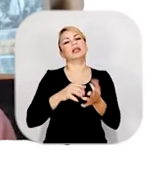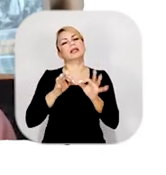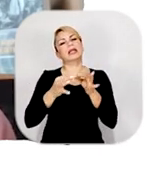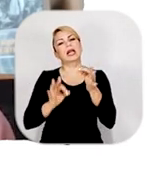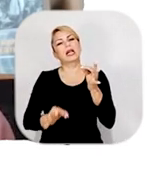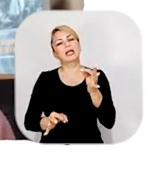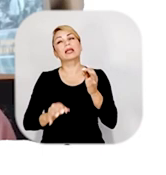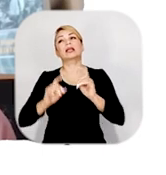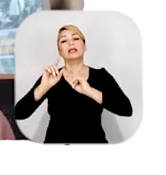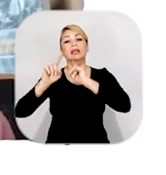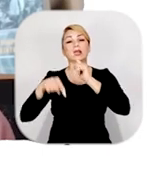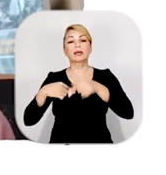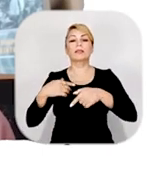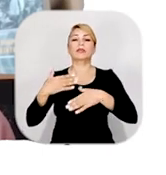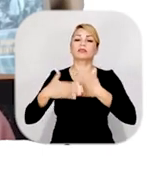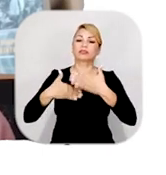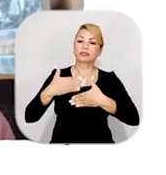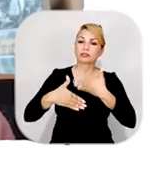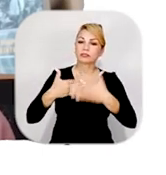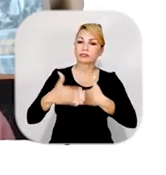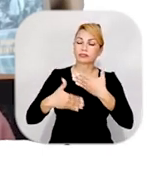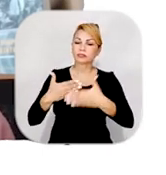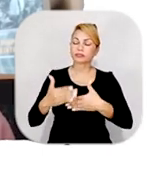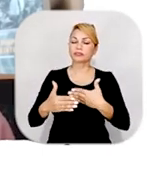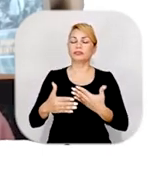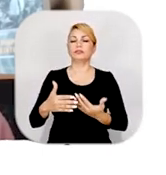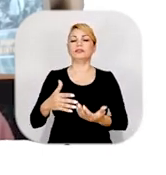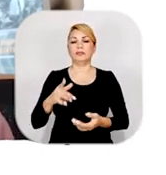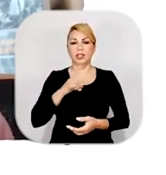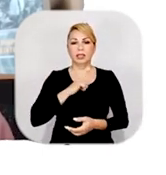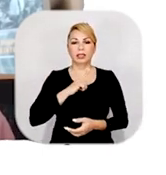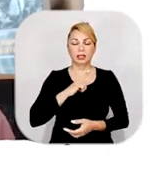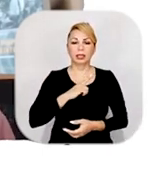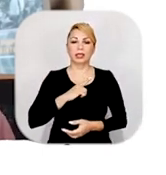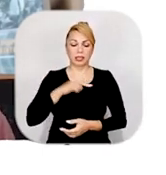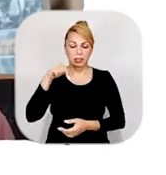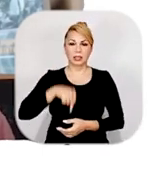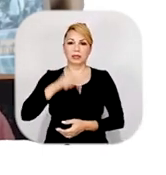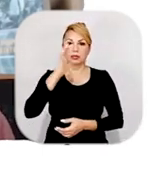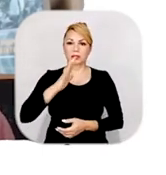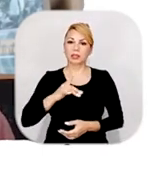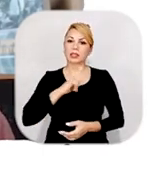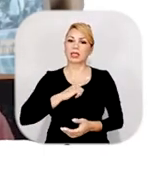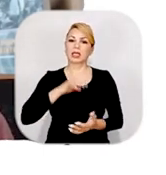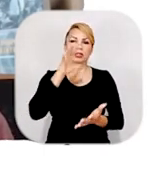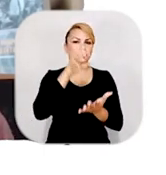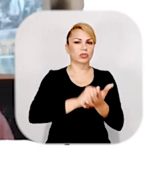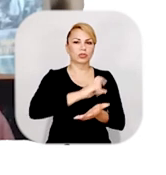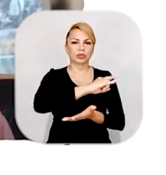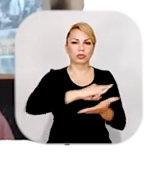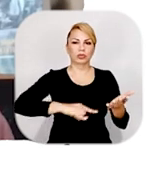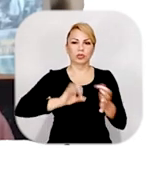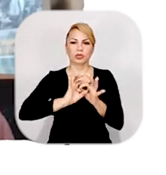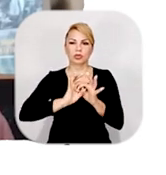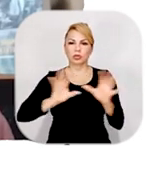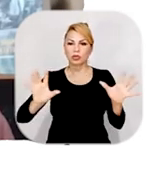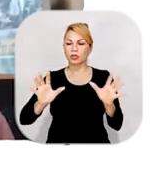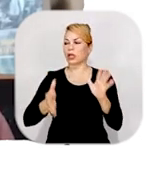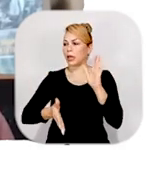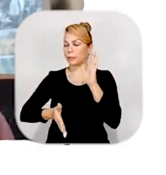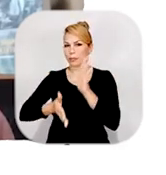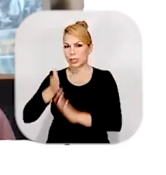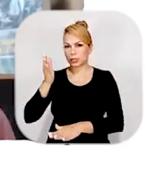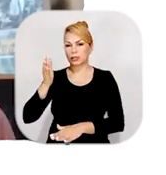assim. Enquanto isso, ele fez toda a tramitação, tanto que existe no Brasil toda a documentação da autorização de